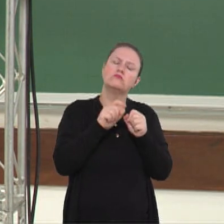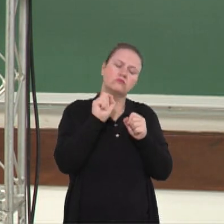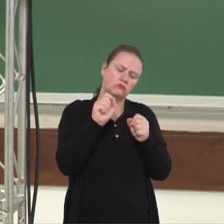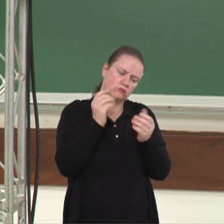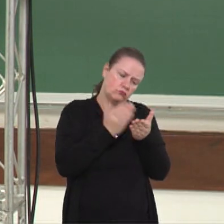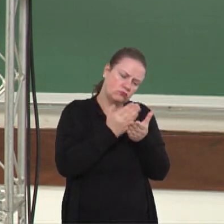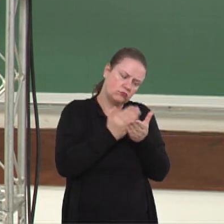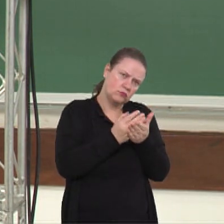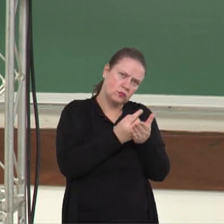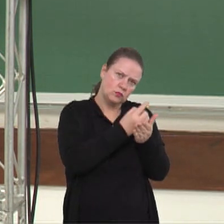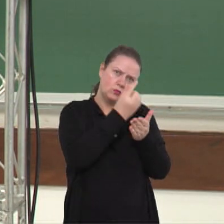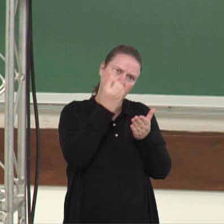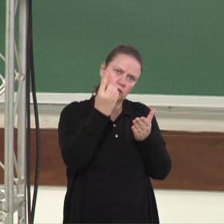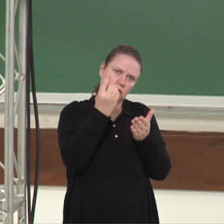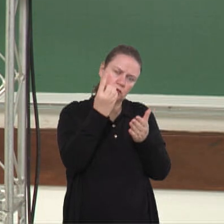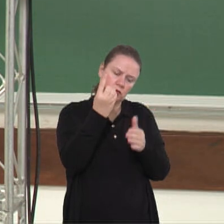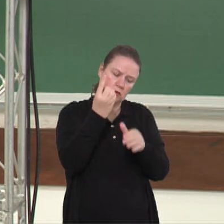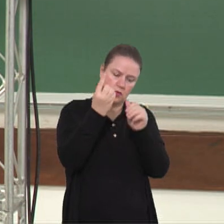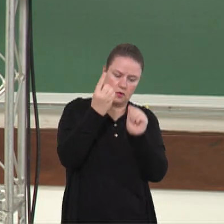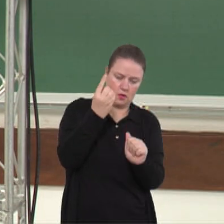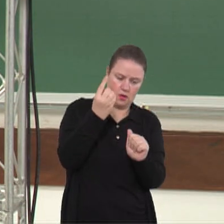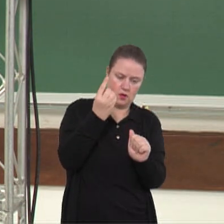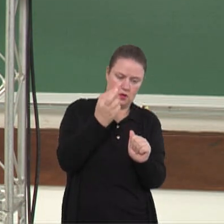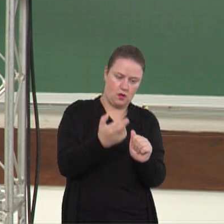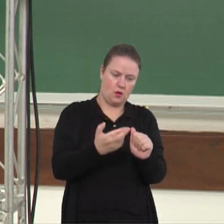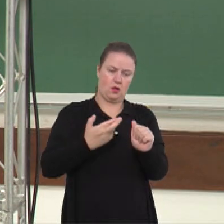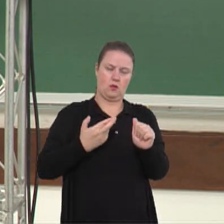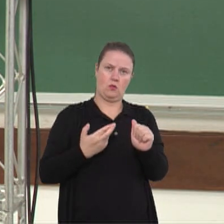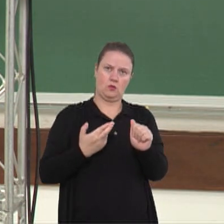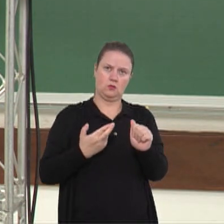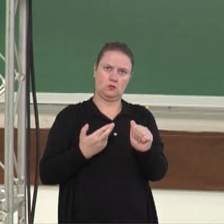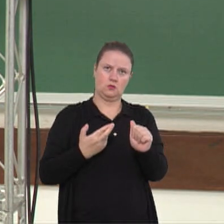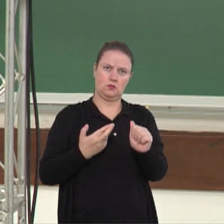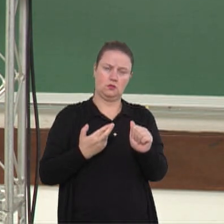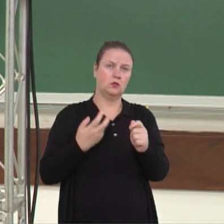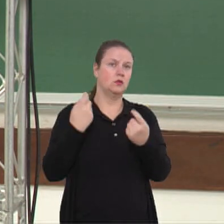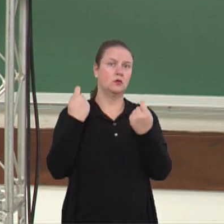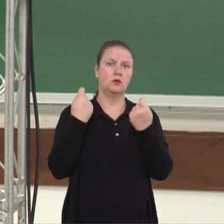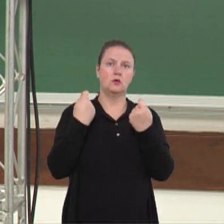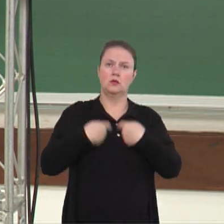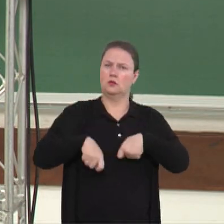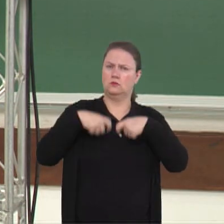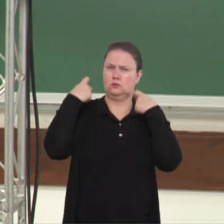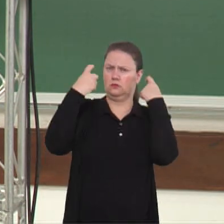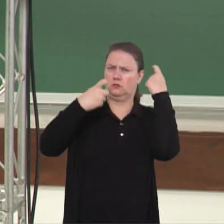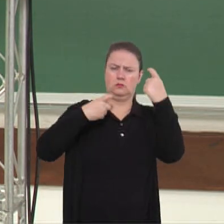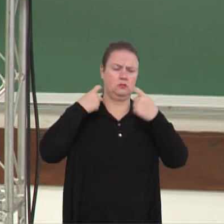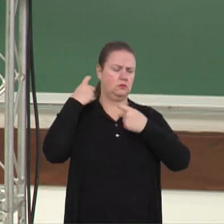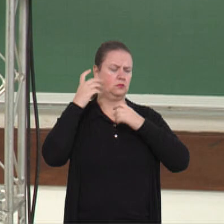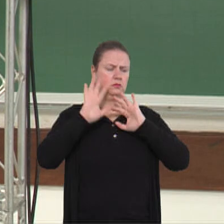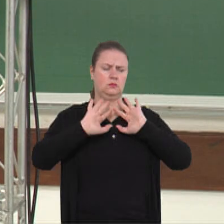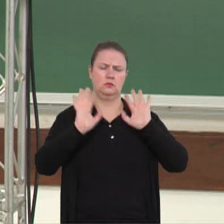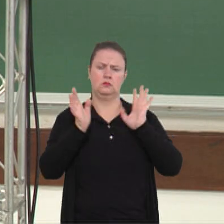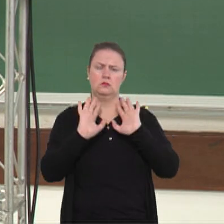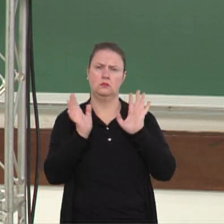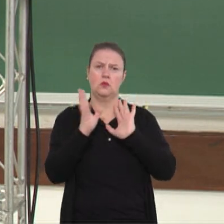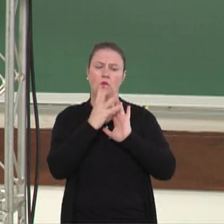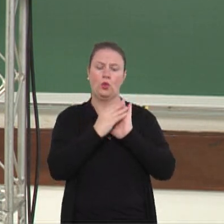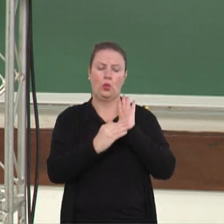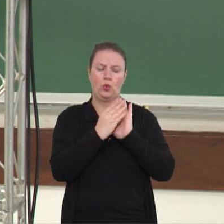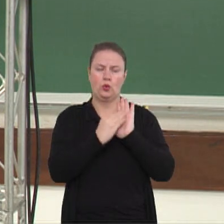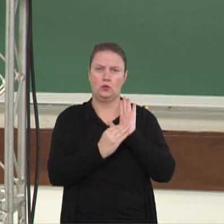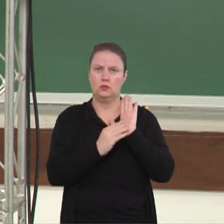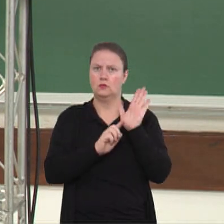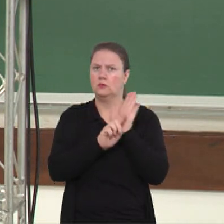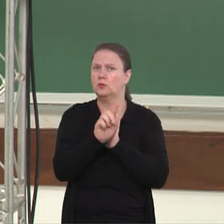colocar número 1 letra a e põe a resposta não se preocupe nesse momento em copiar as perguntas